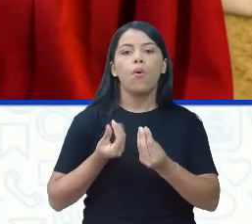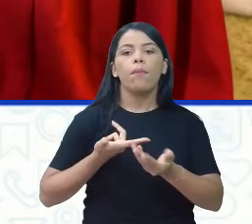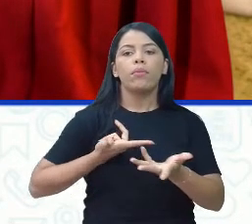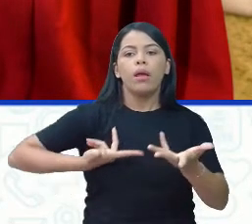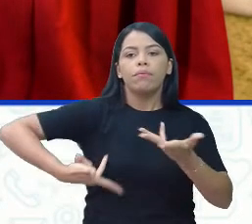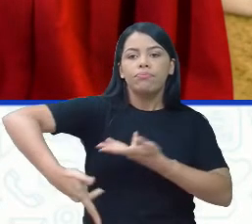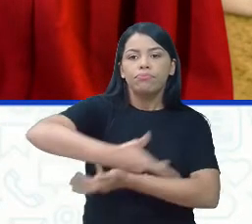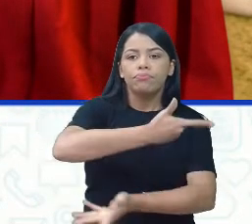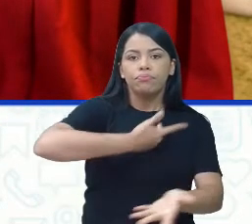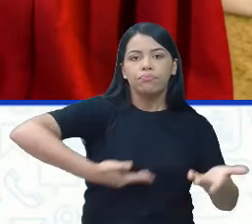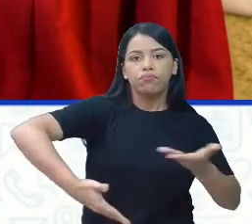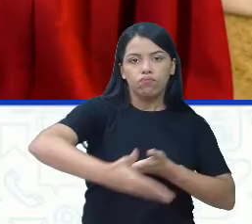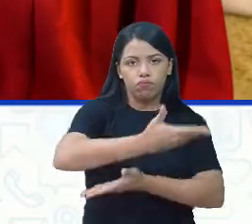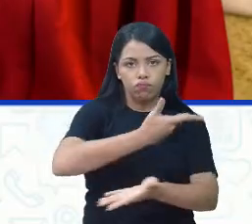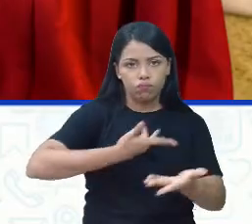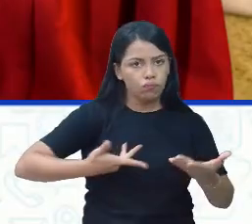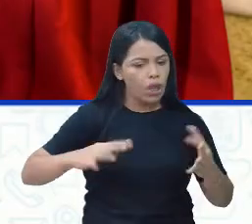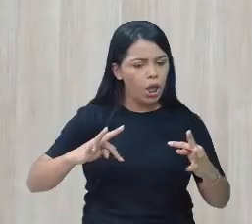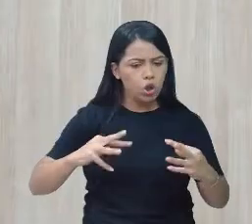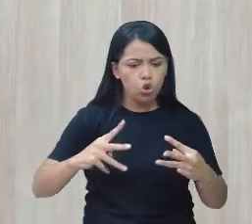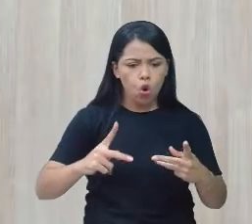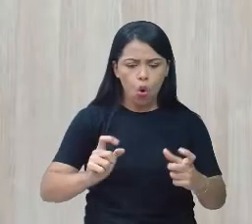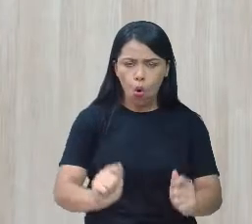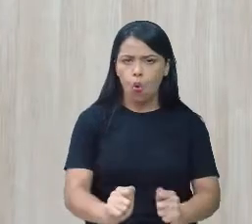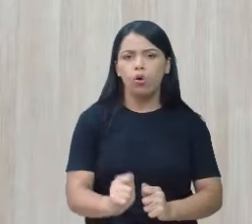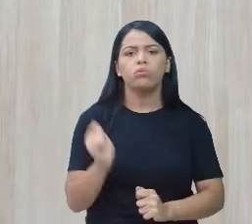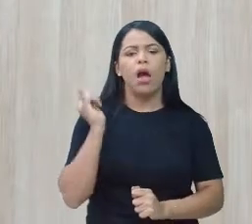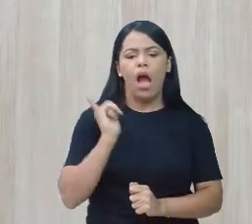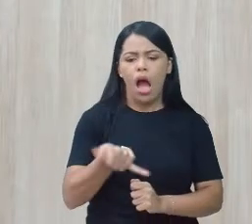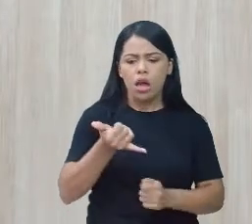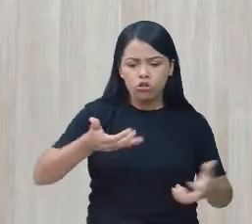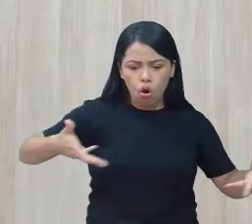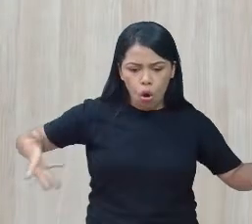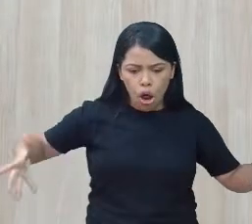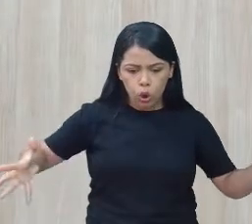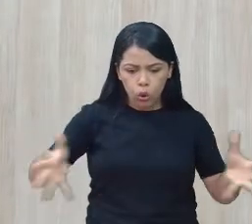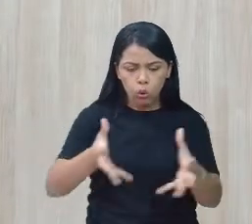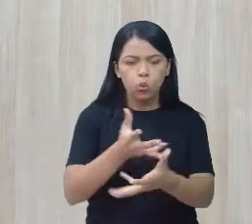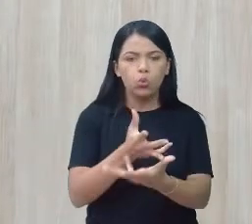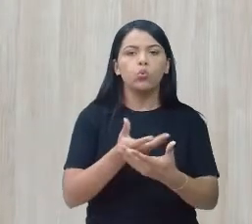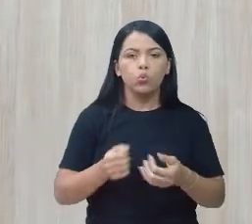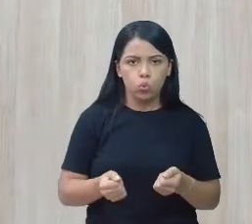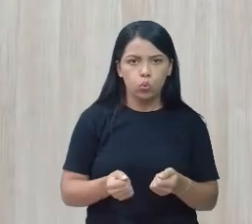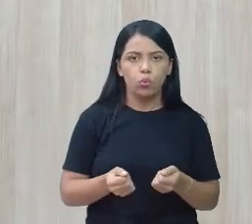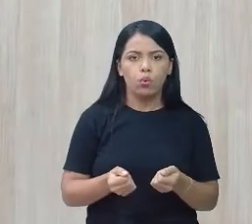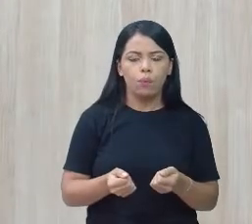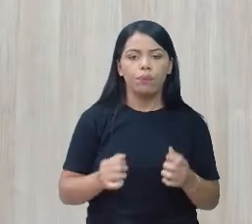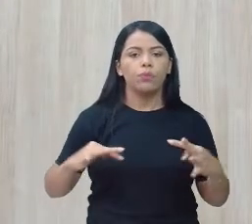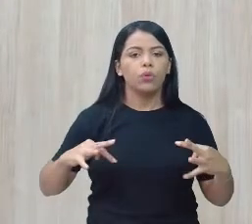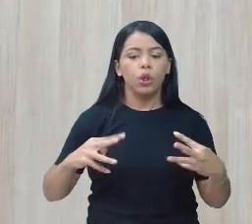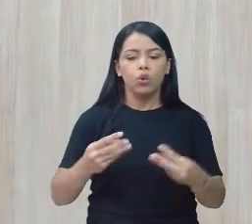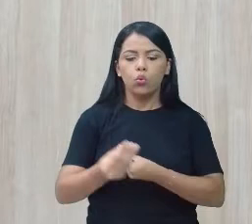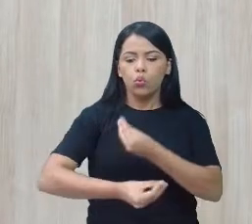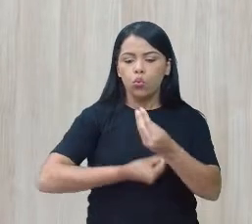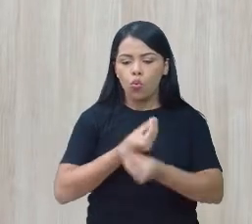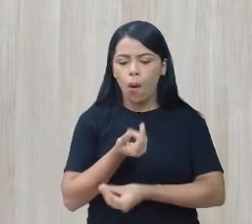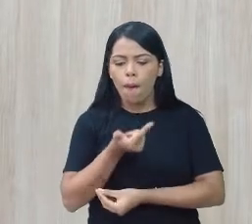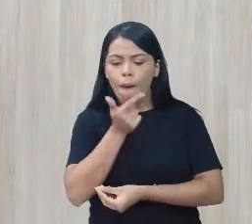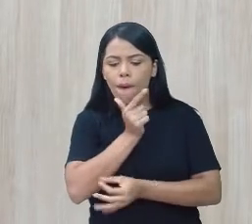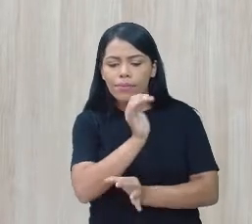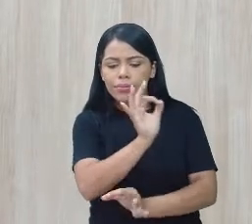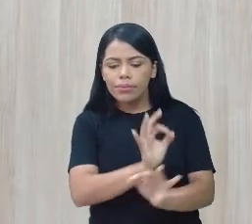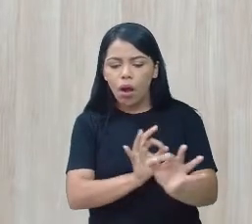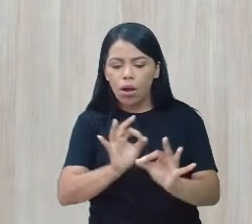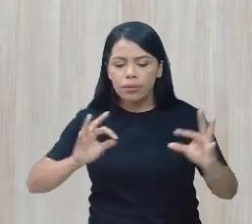personagens. Então, o enredo é a história em si, é a trama, é como eu consigo organizar as minhas personagens dentro de um